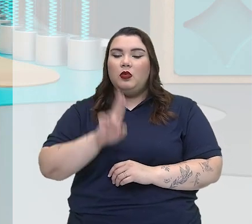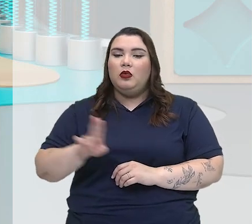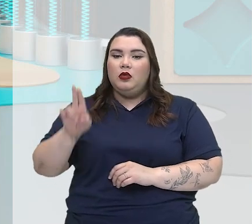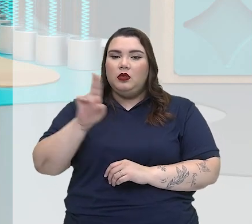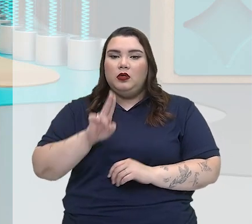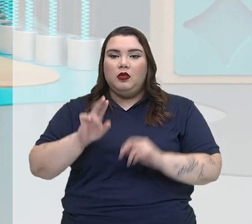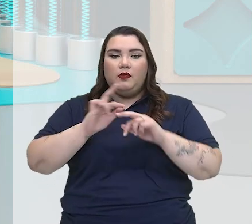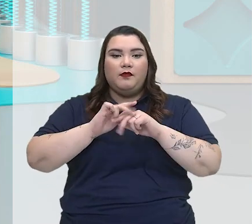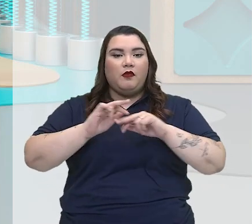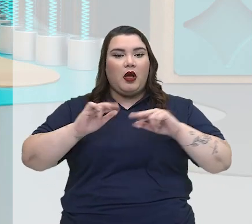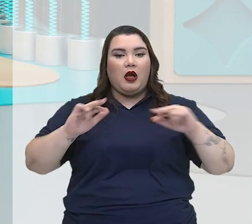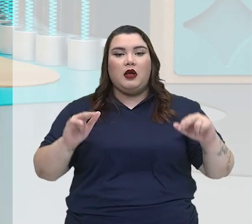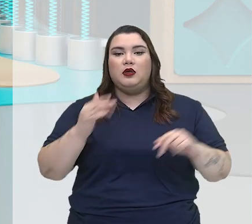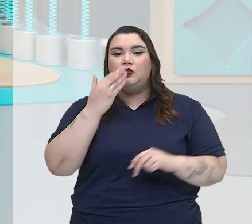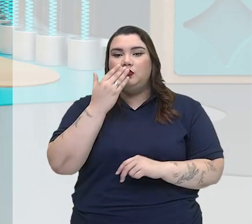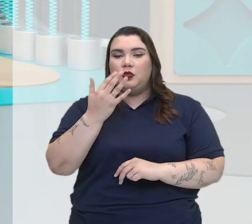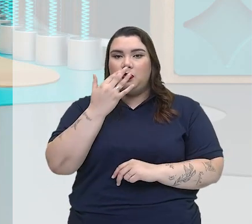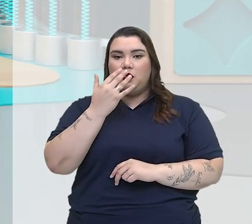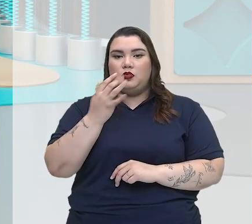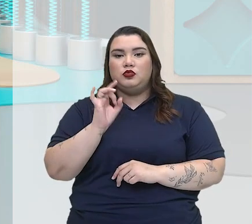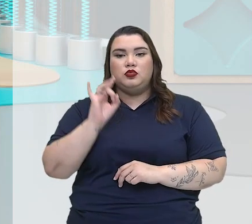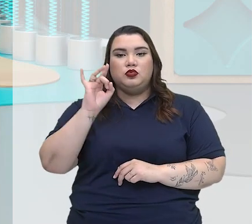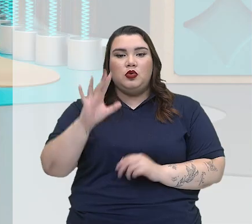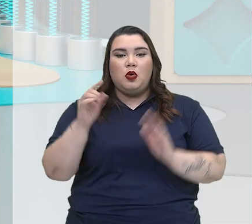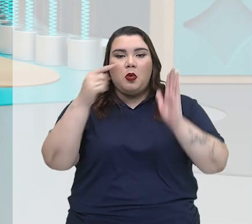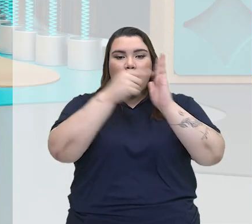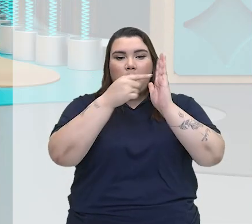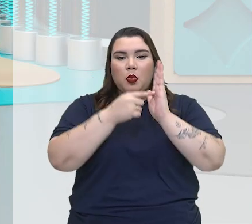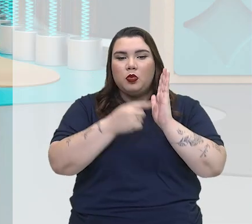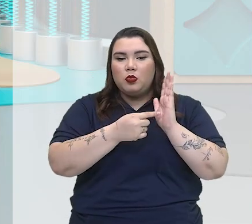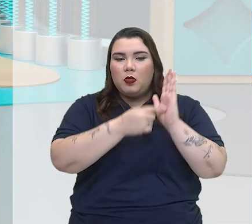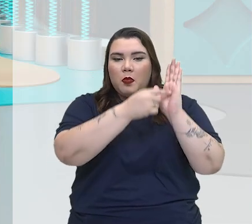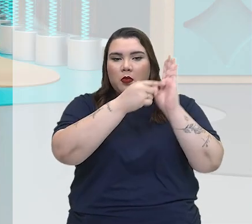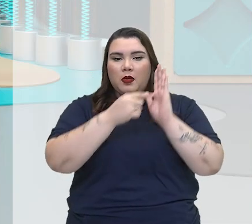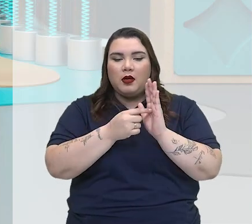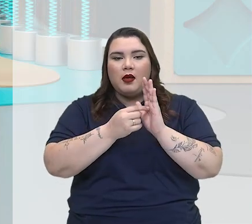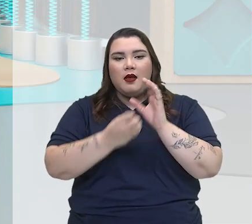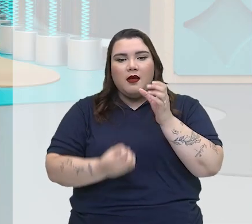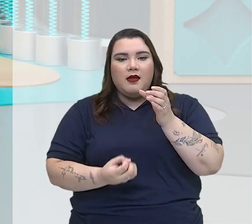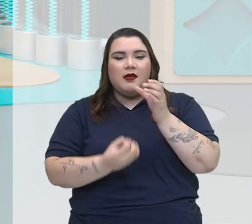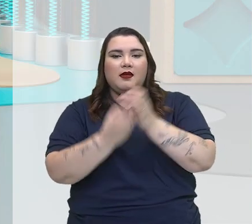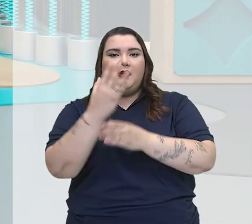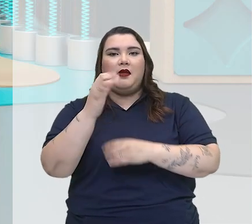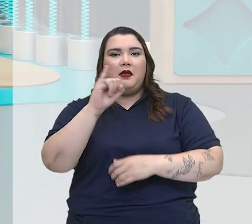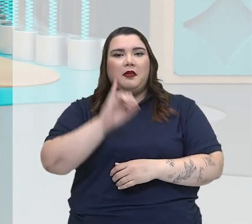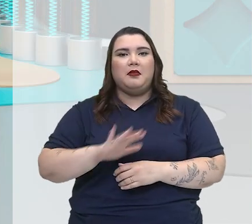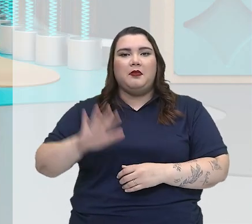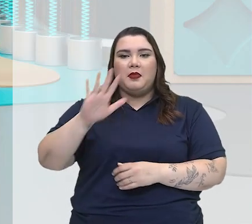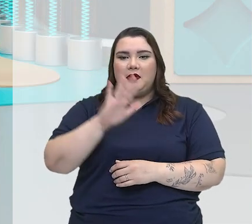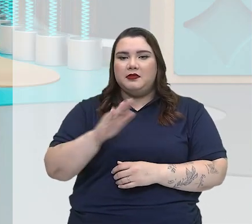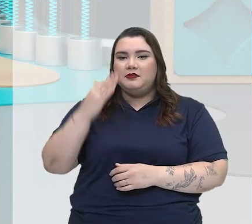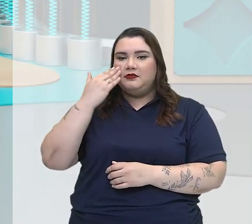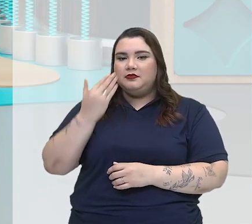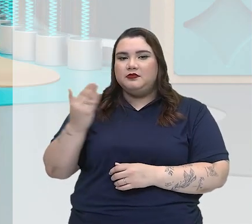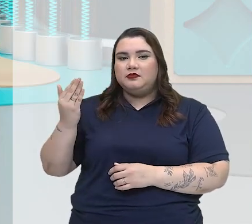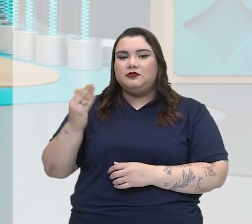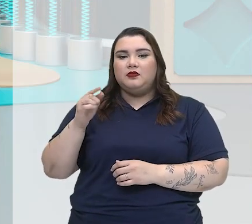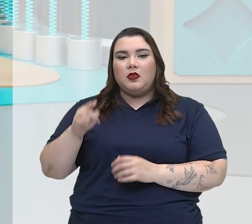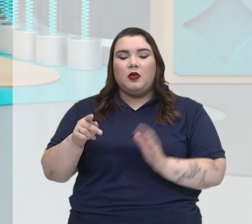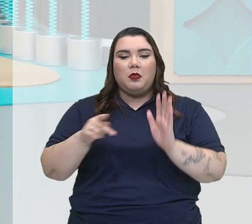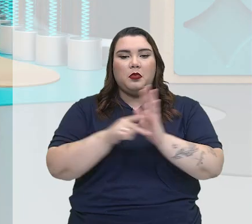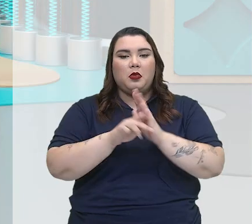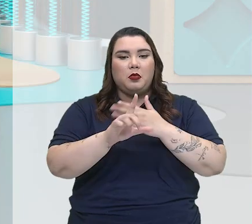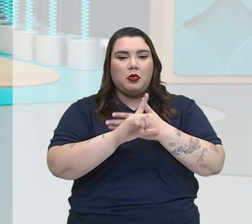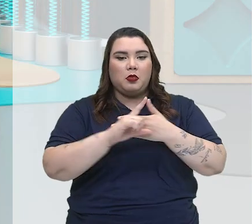utilizou várias cores apenas com pontos coloridos até formar essa imagem aqui. Então, essa obra é de